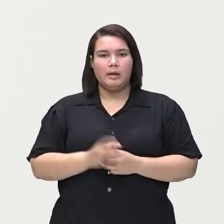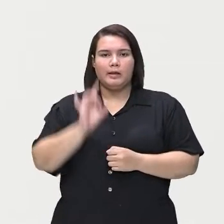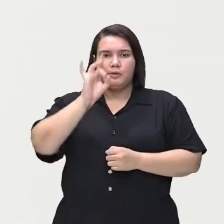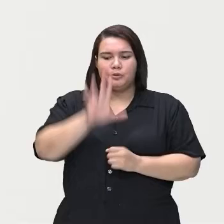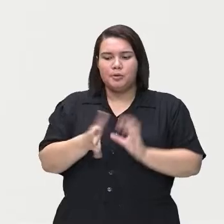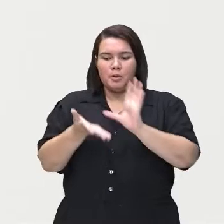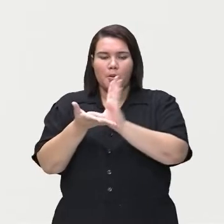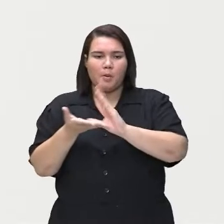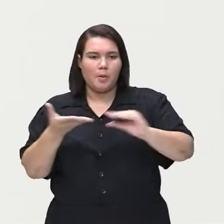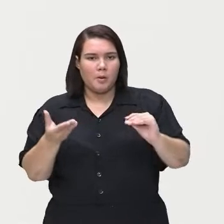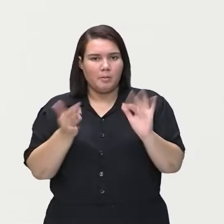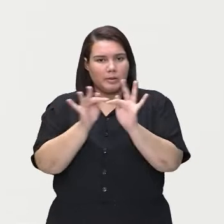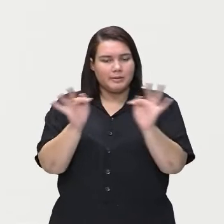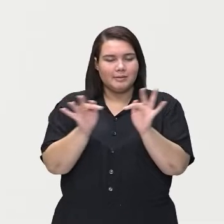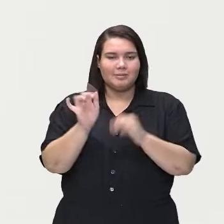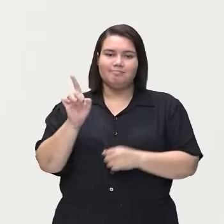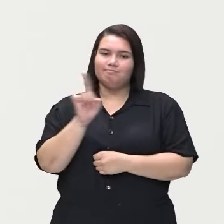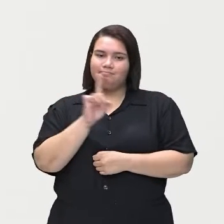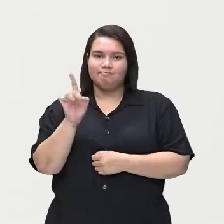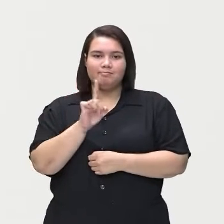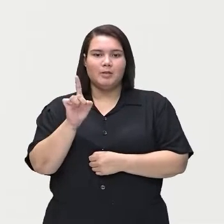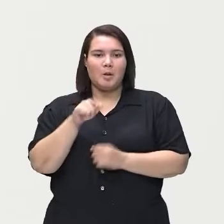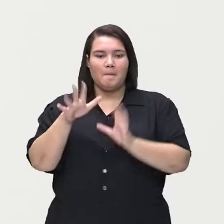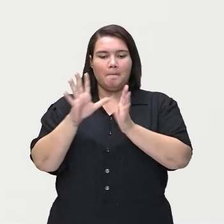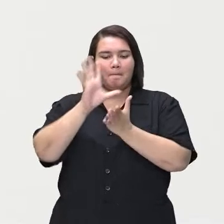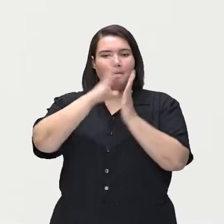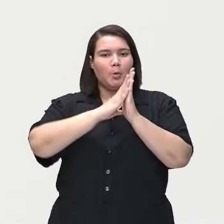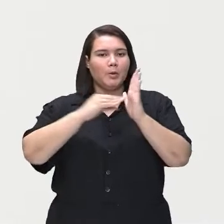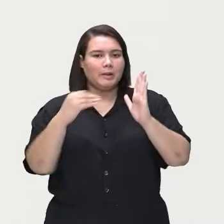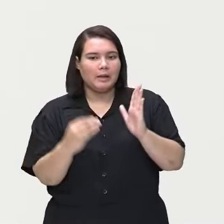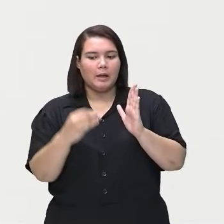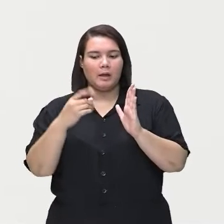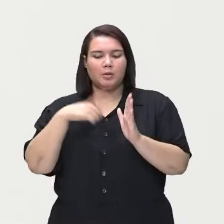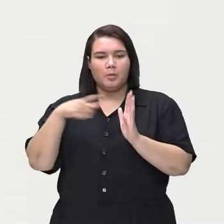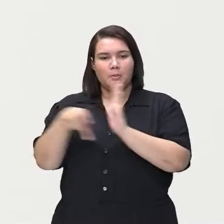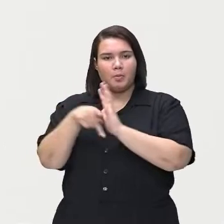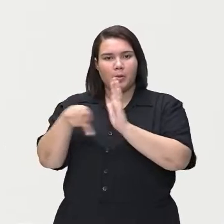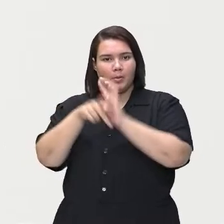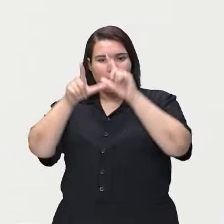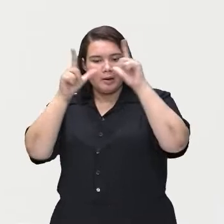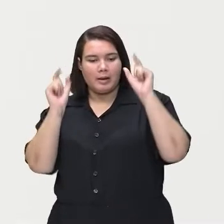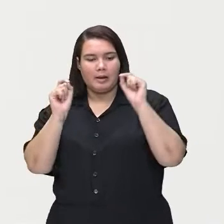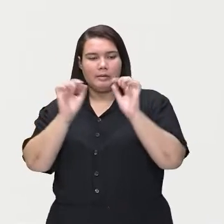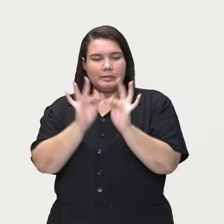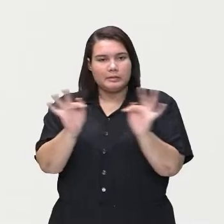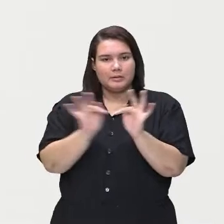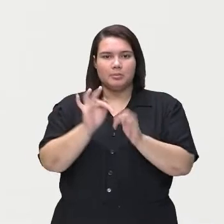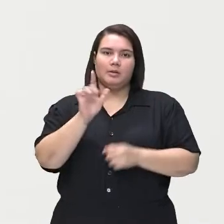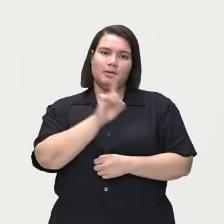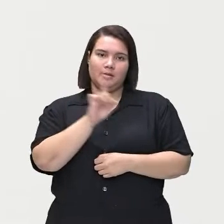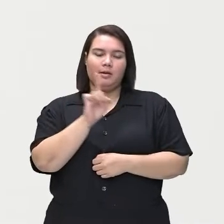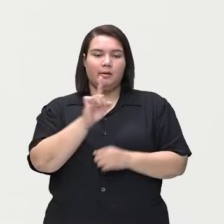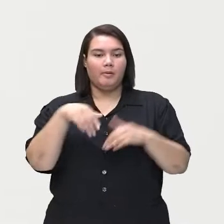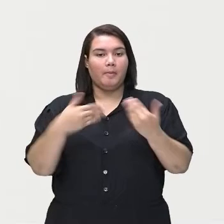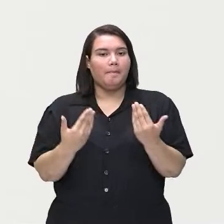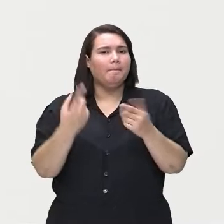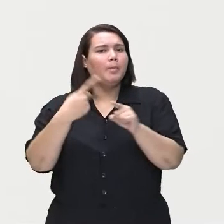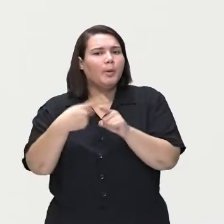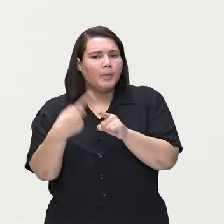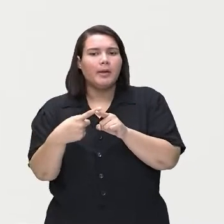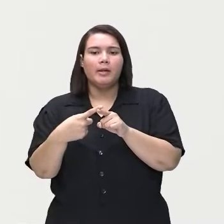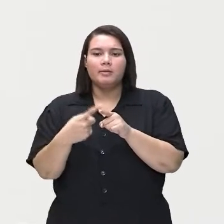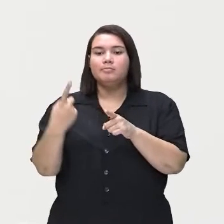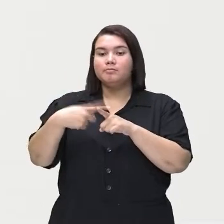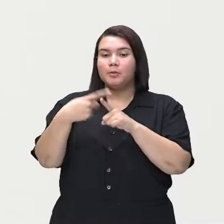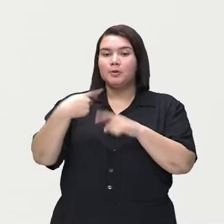cópia, uma simples cópia dos modelos gregos e helenísticos. Por quê? Porque nós vamos ver